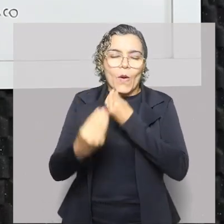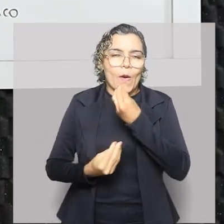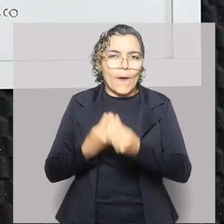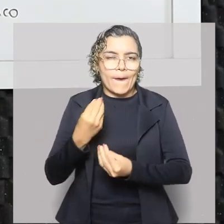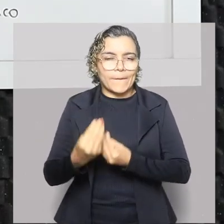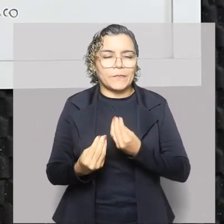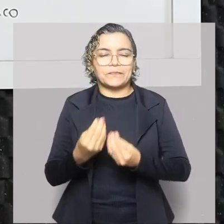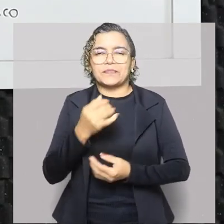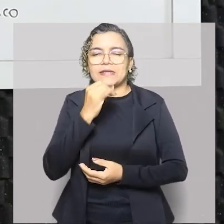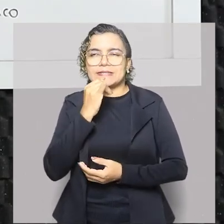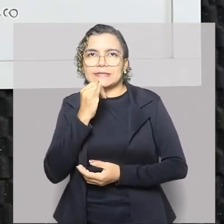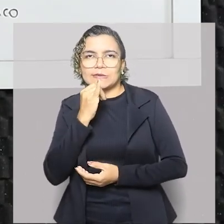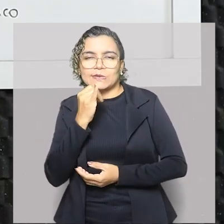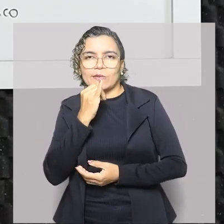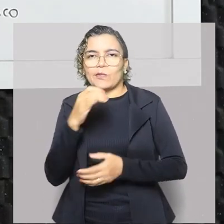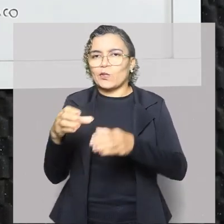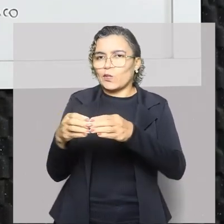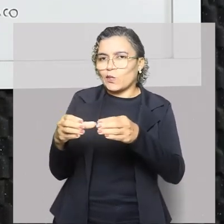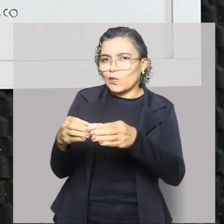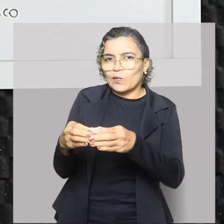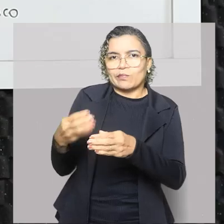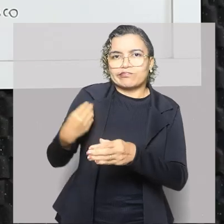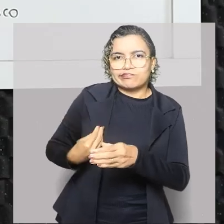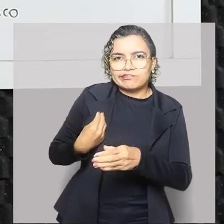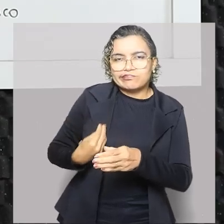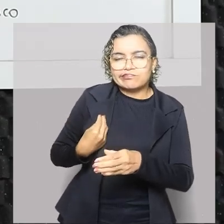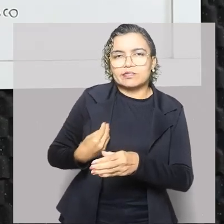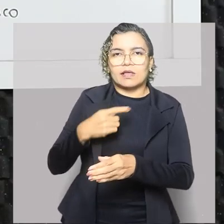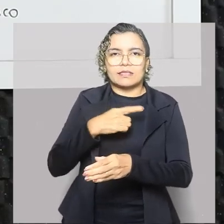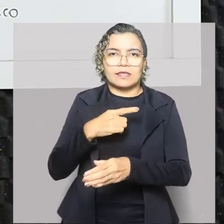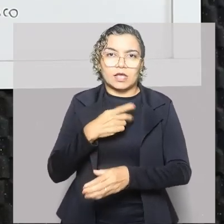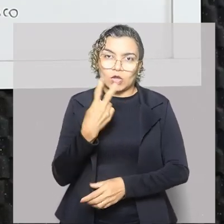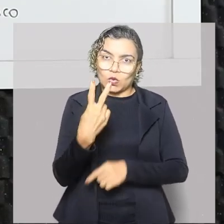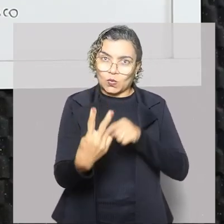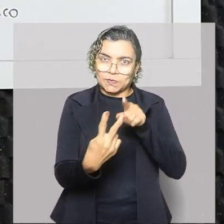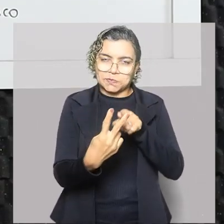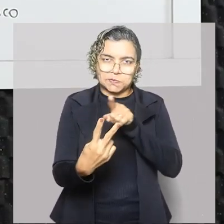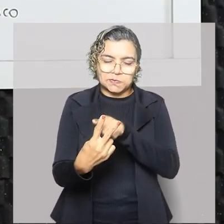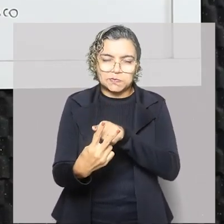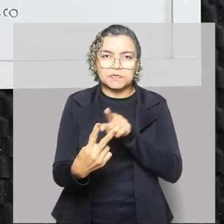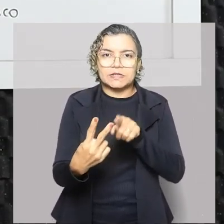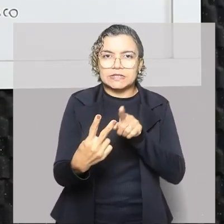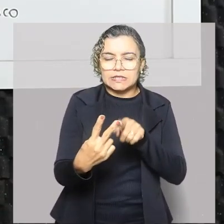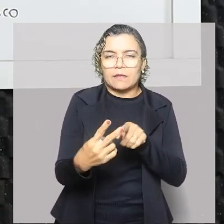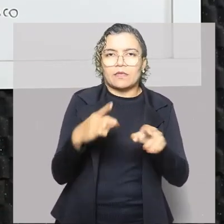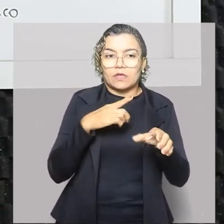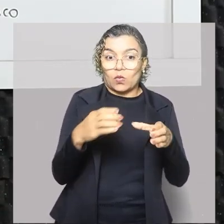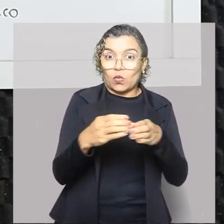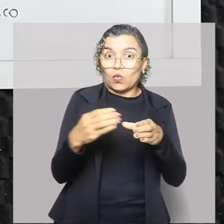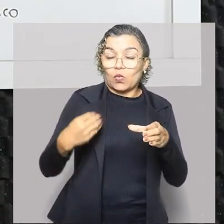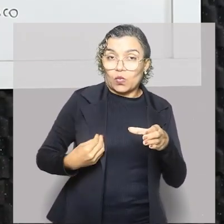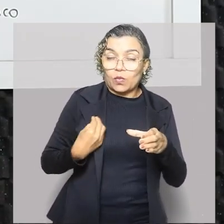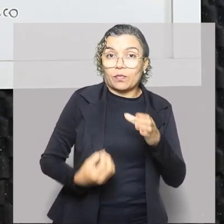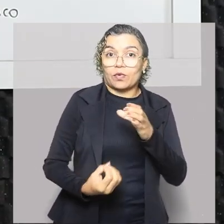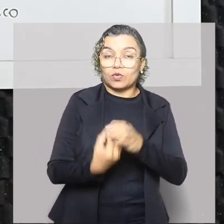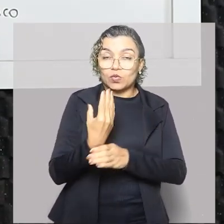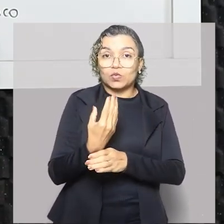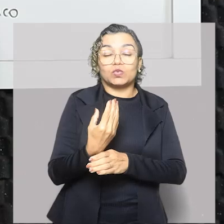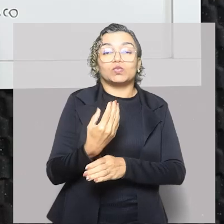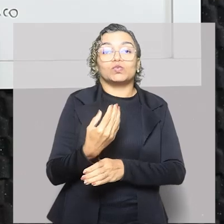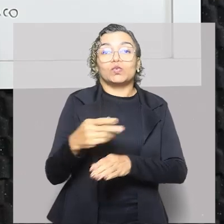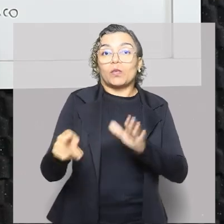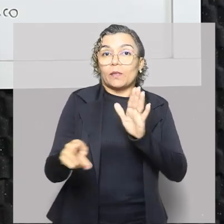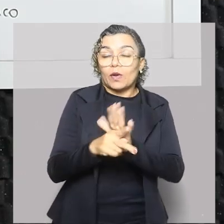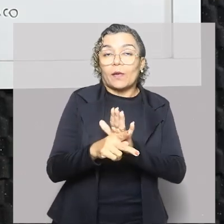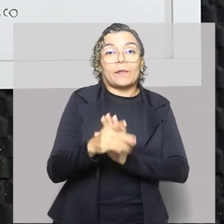manter ali, né, os organismos, eles podem ter duas vias. Existe o organismo que produz o seu próprio alimento. Esse organismo